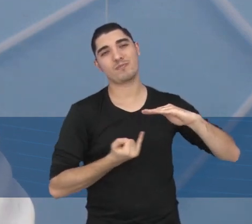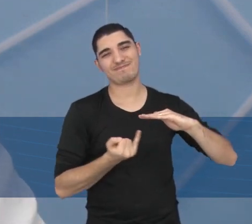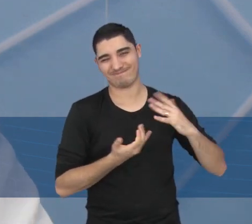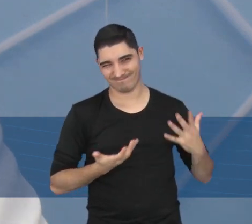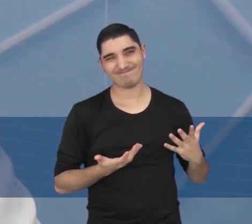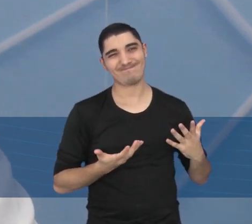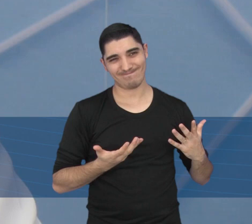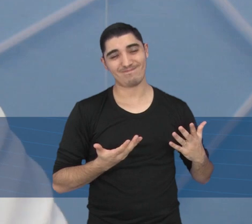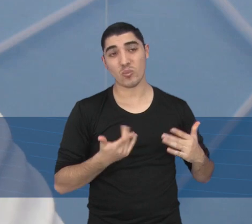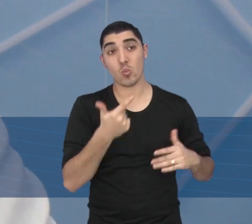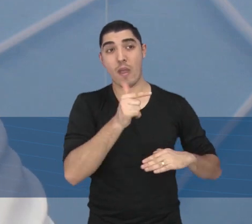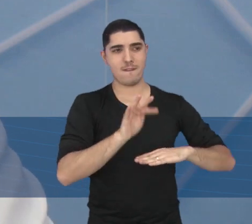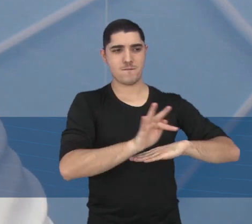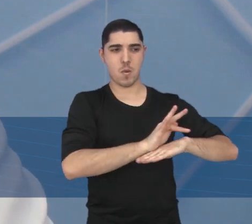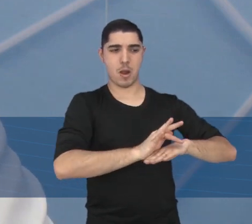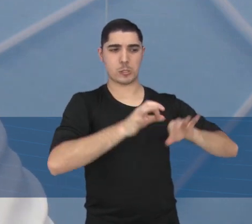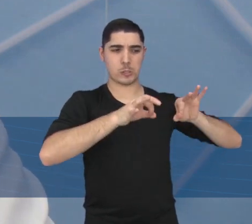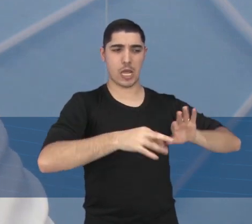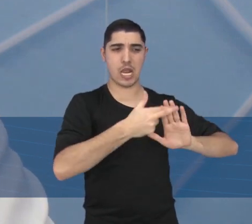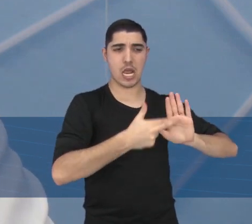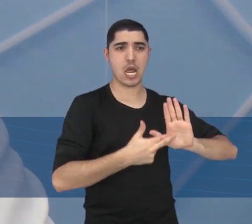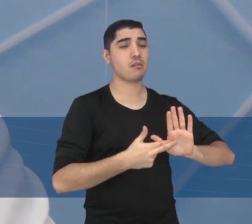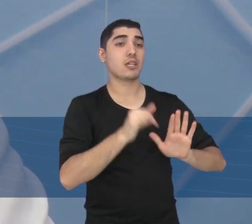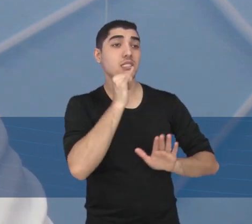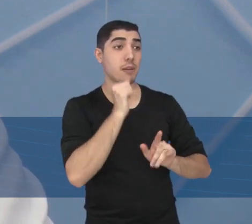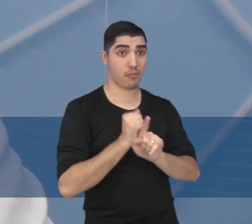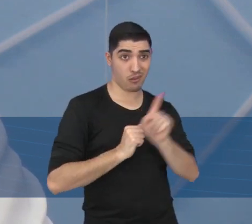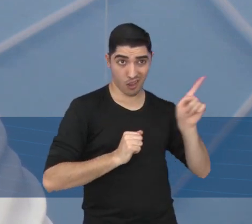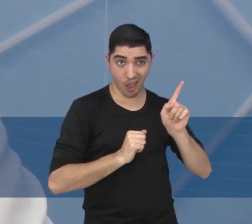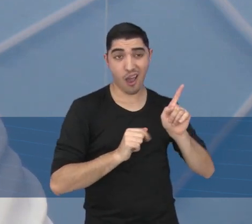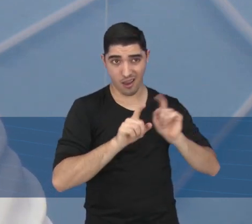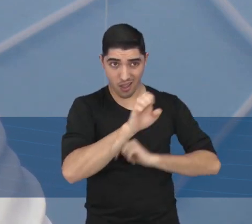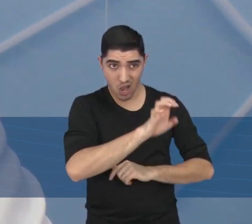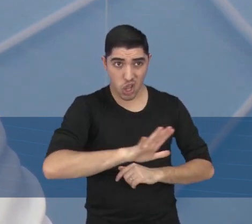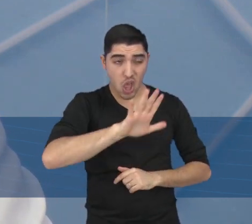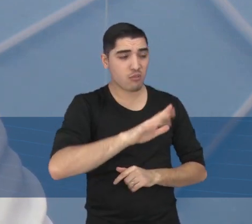e muito desse eletroeletrônico que é descartado acaba